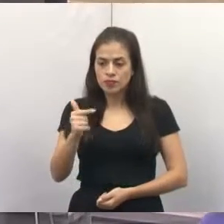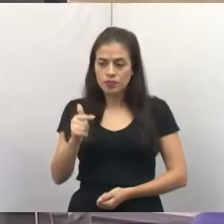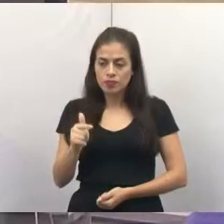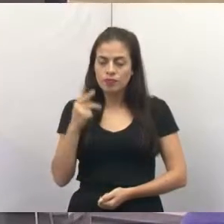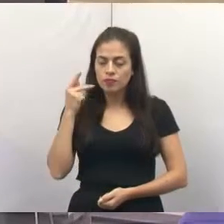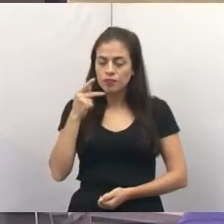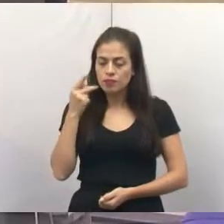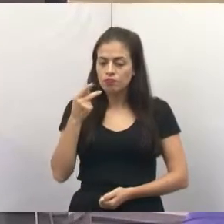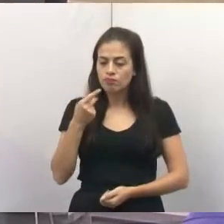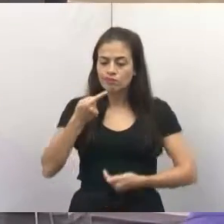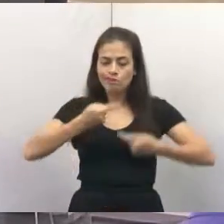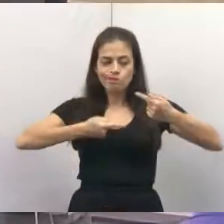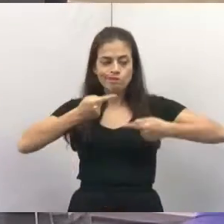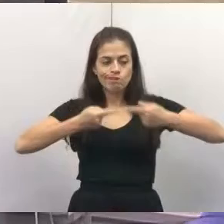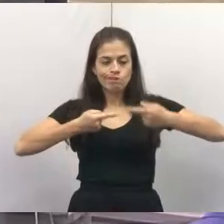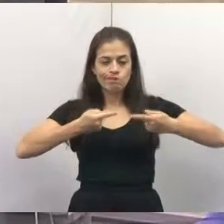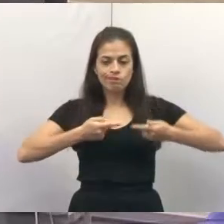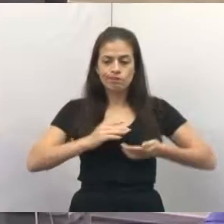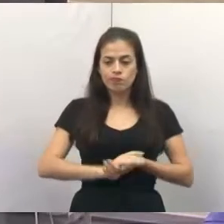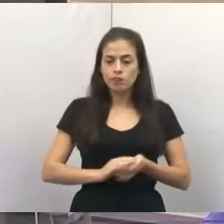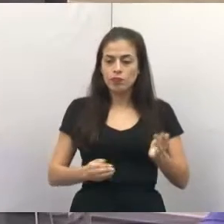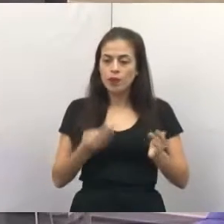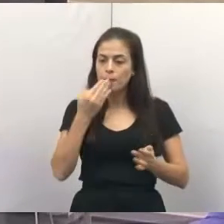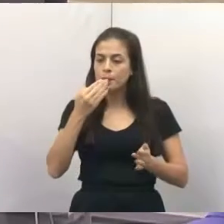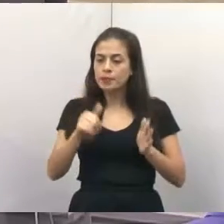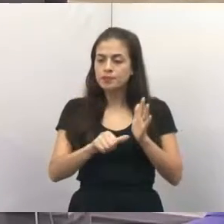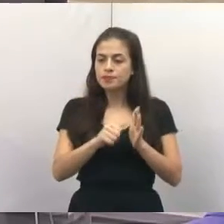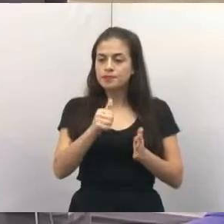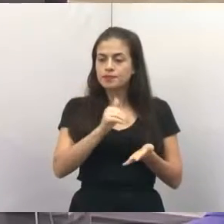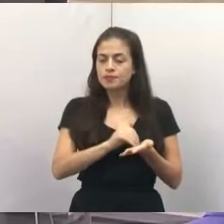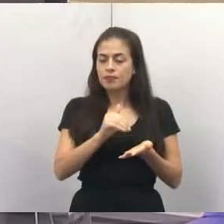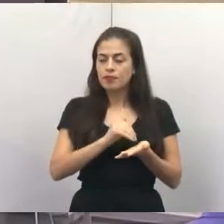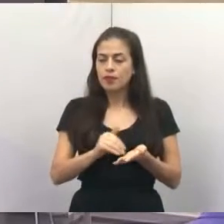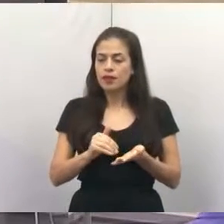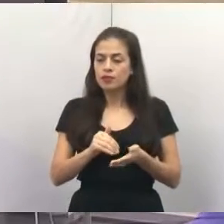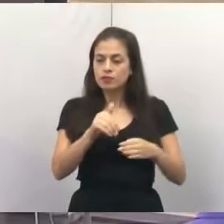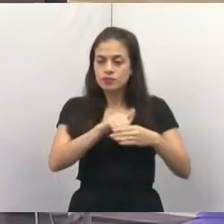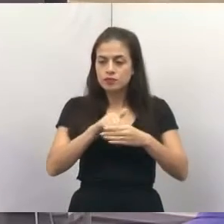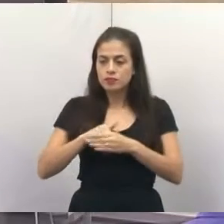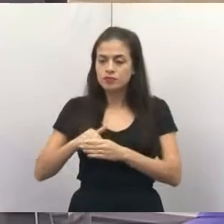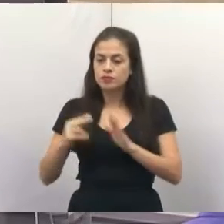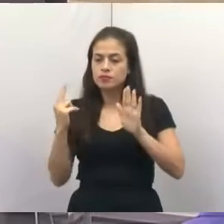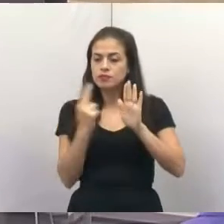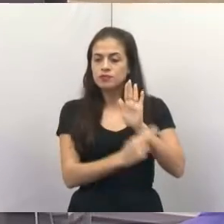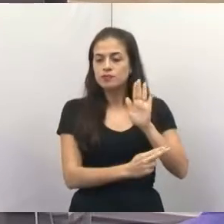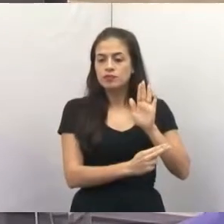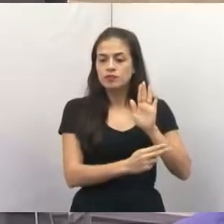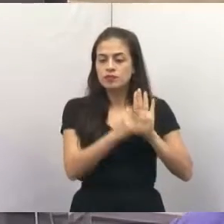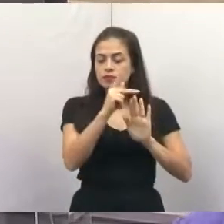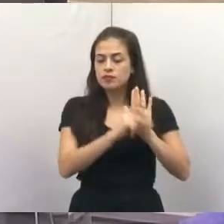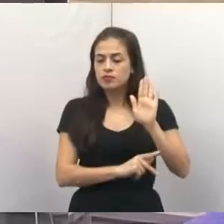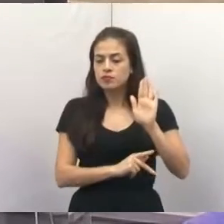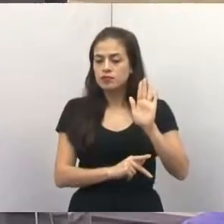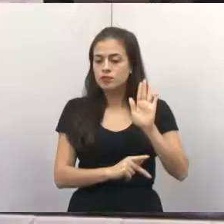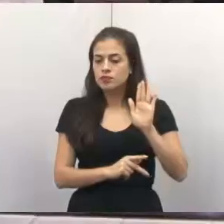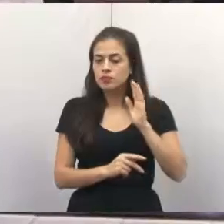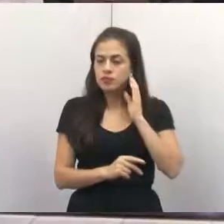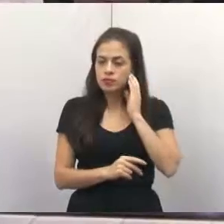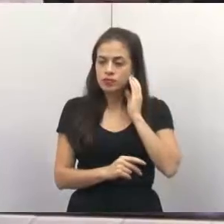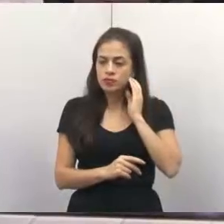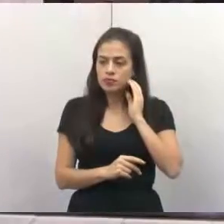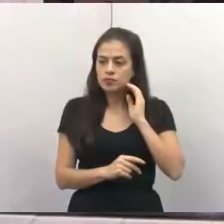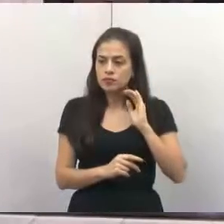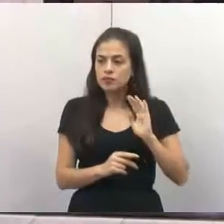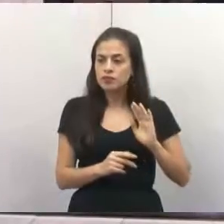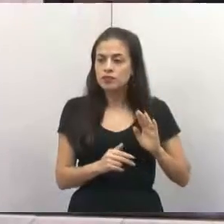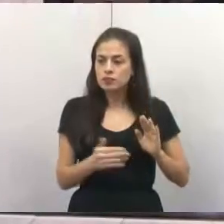nenhum vereador desejando discutir a matéria, peço ao primeiro secretário que faça a votação nominal do projeto na forma regimental. Pela ordem, senhor presidente, como que ficou com